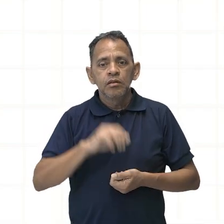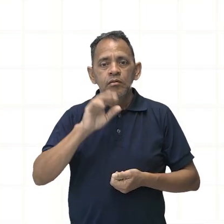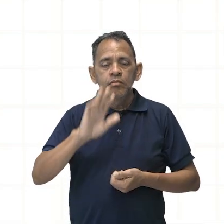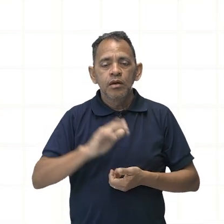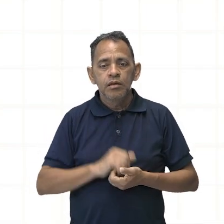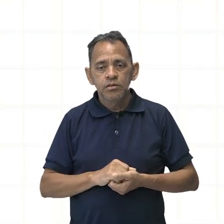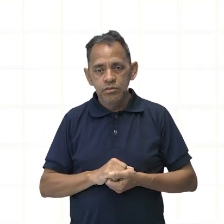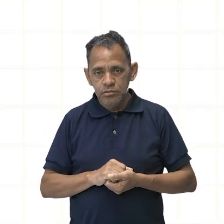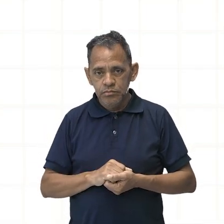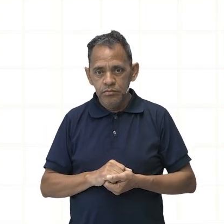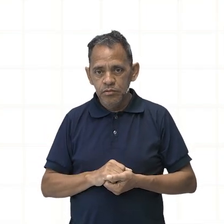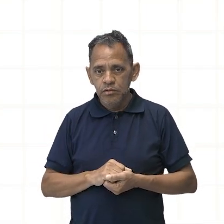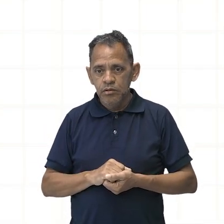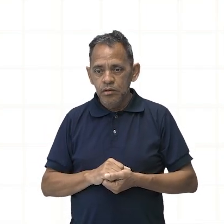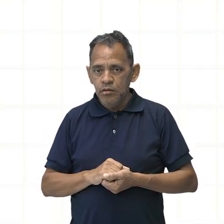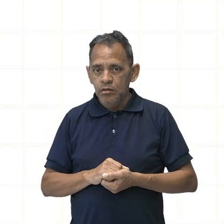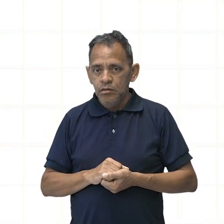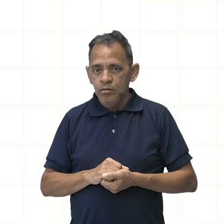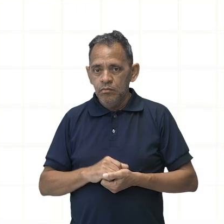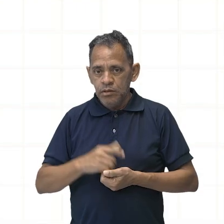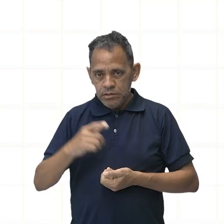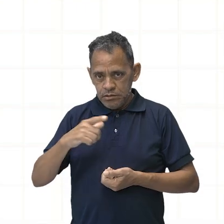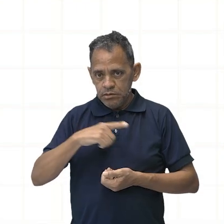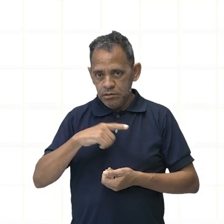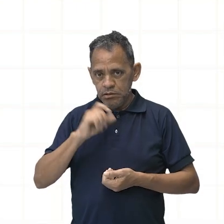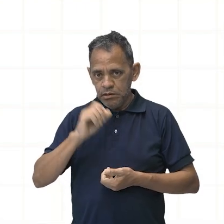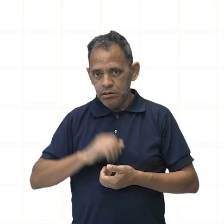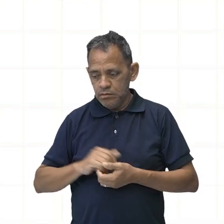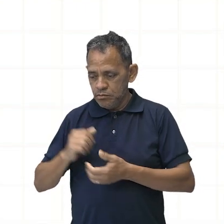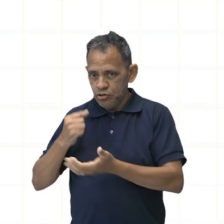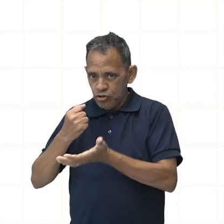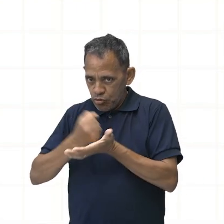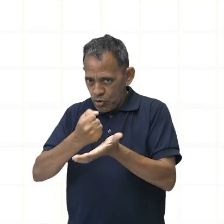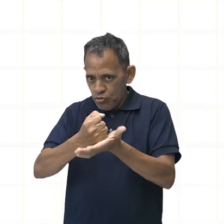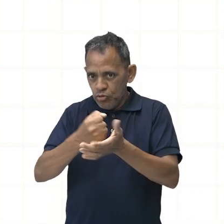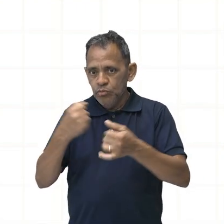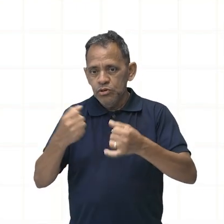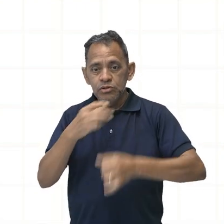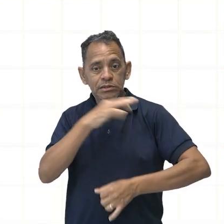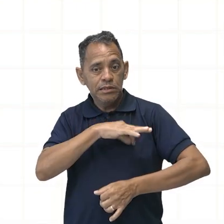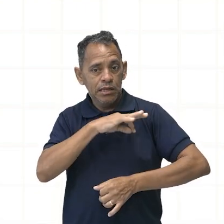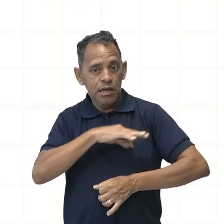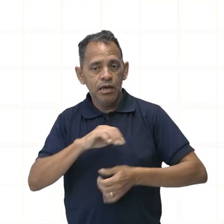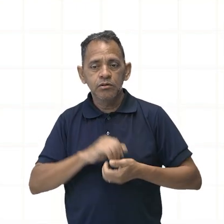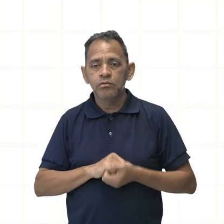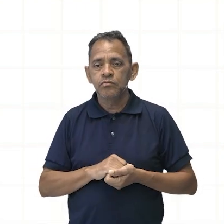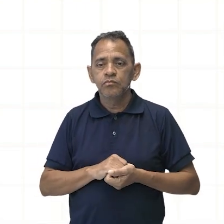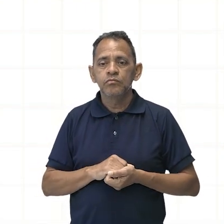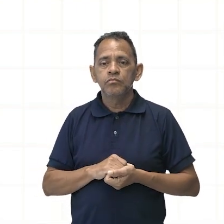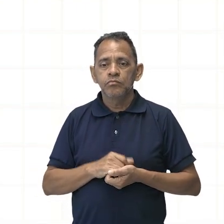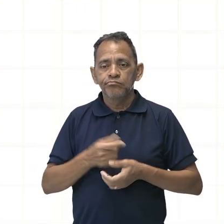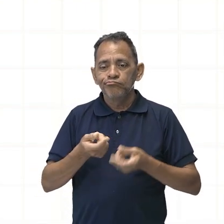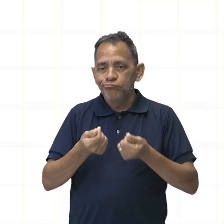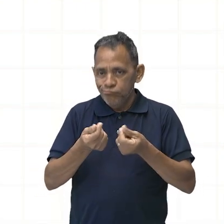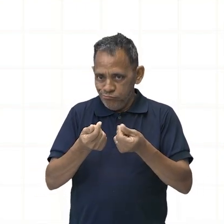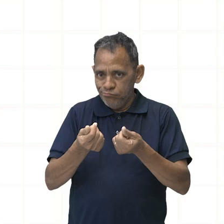tornar um trabalhador, eles vão ter que receber um salário. Então, vão remunerar, né? Com o quê? Com salários, com dinheiro, que